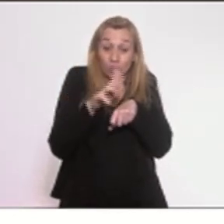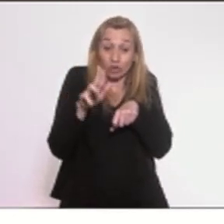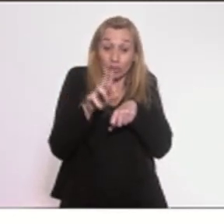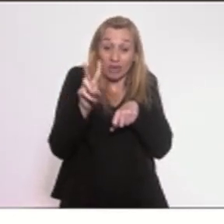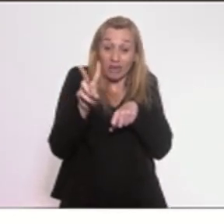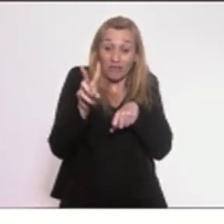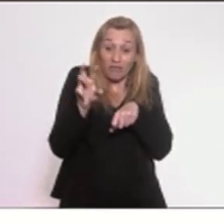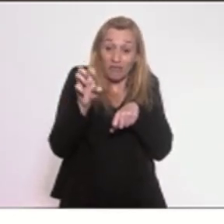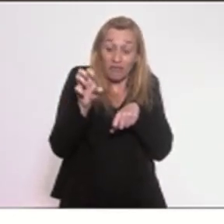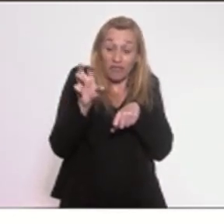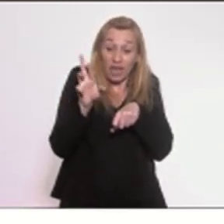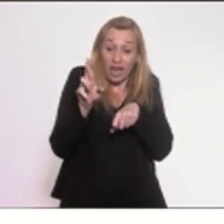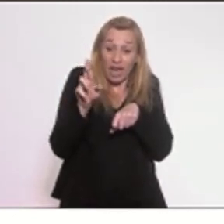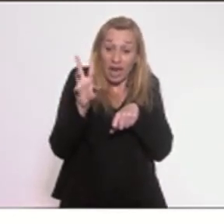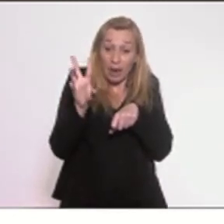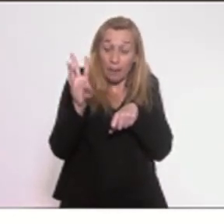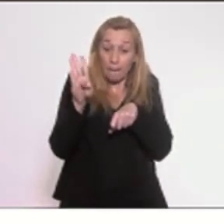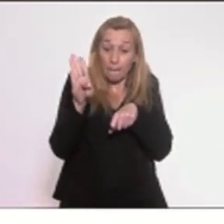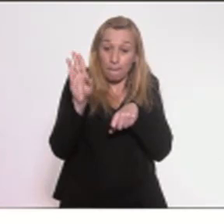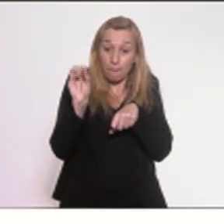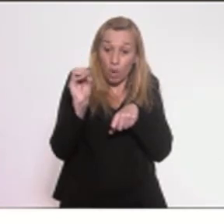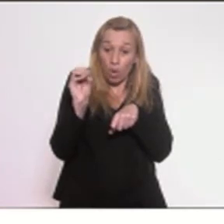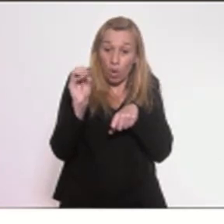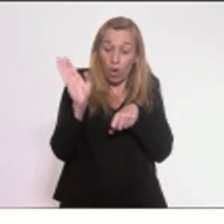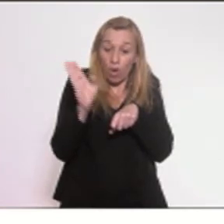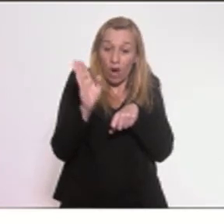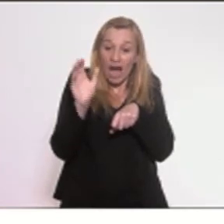verborragia, verbo de fala,